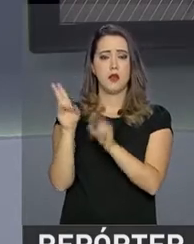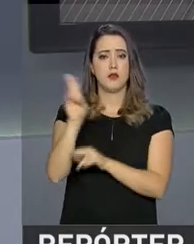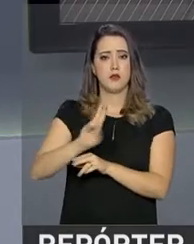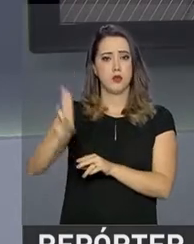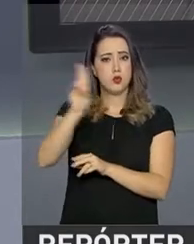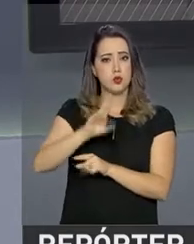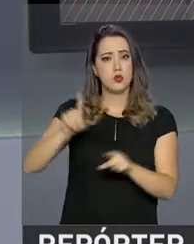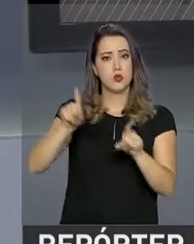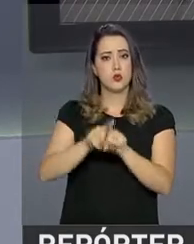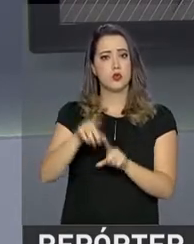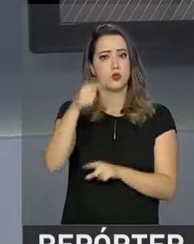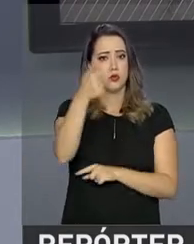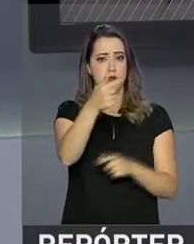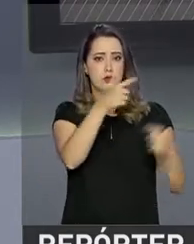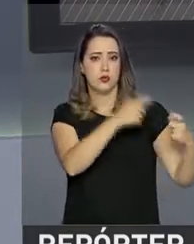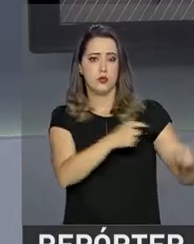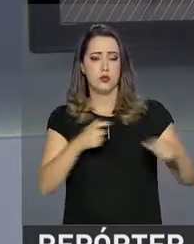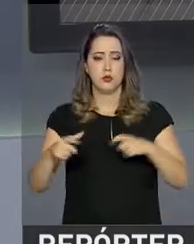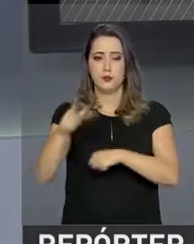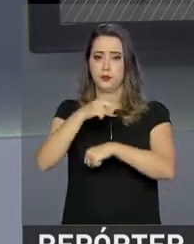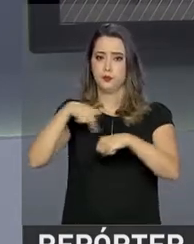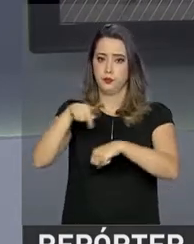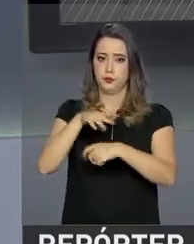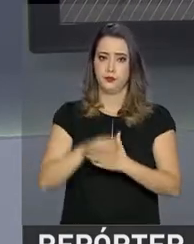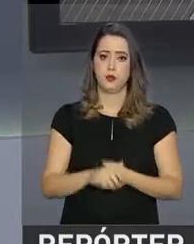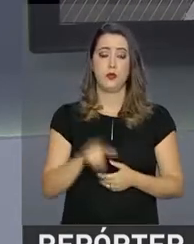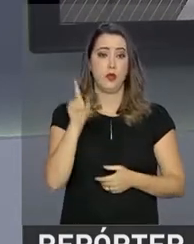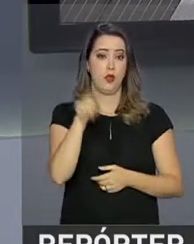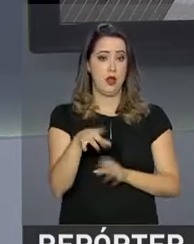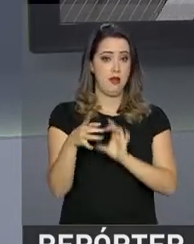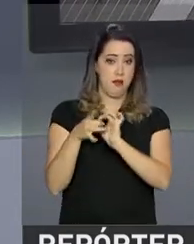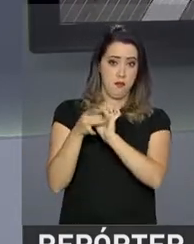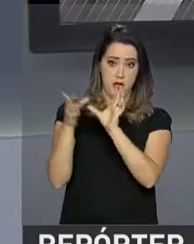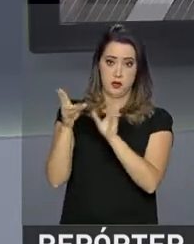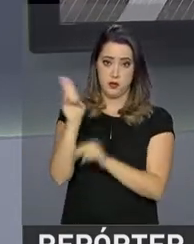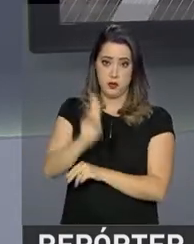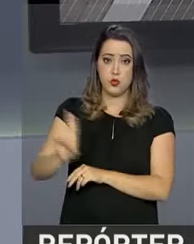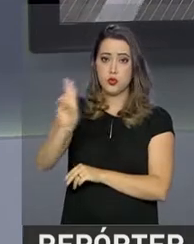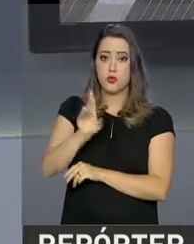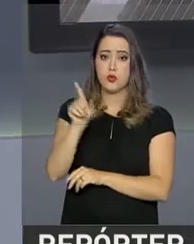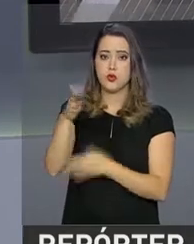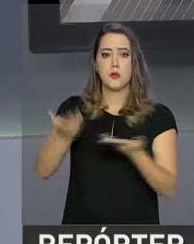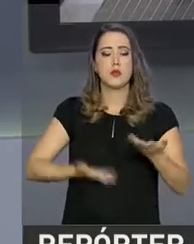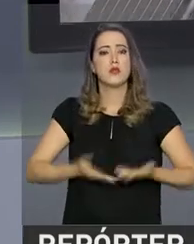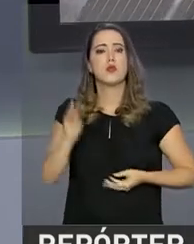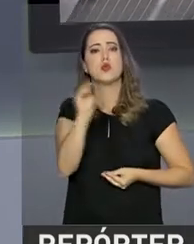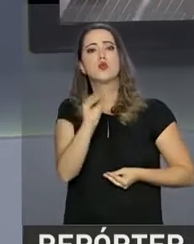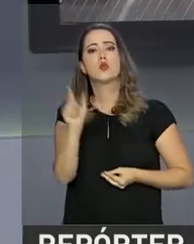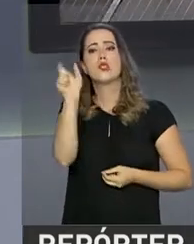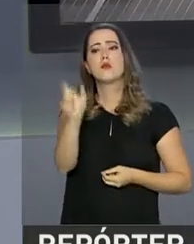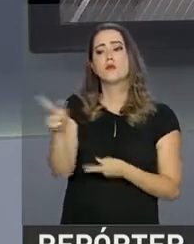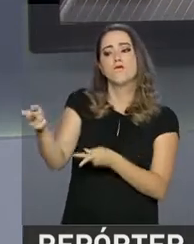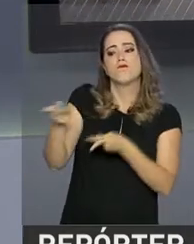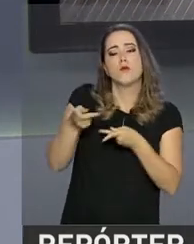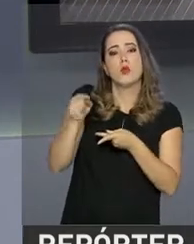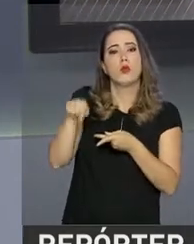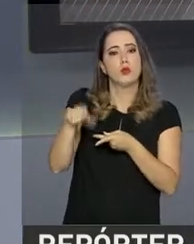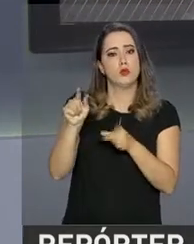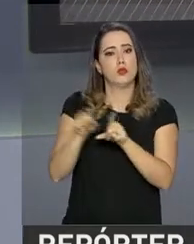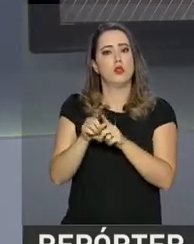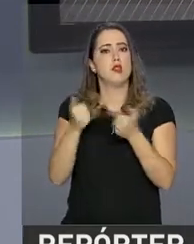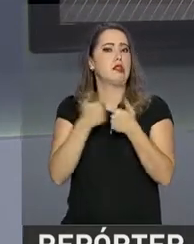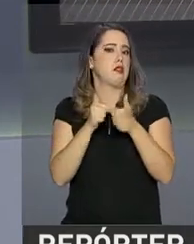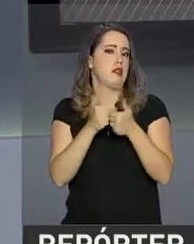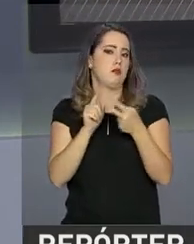em sete parques nacionais de todo o país as concessões são para serviços de atendimento aos visitantes como transporte